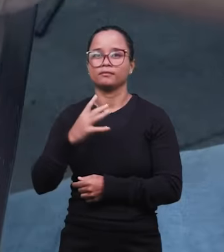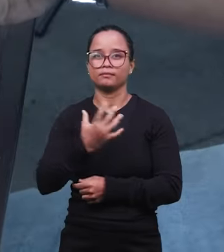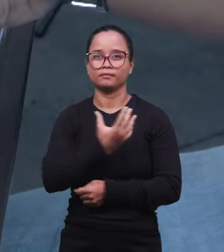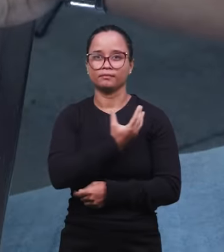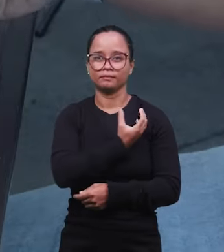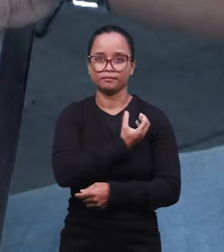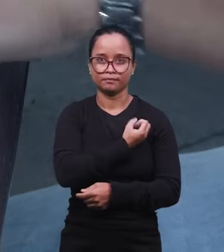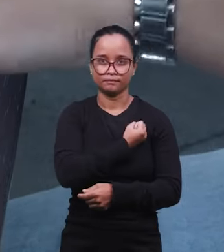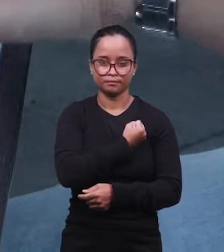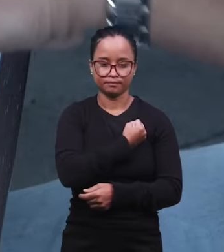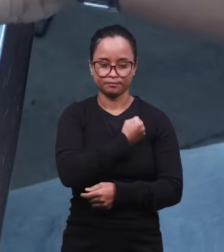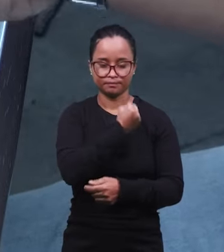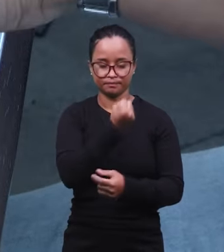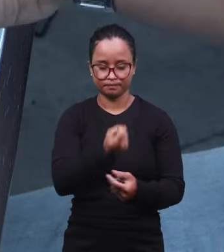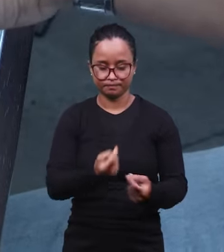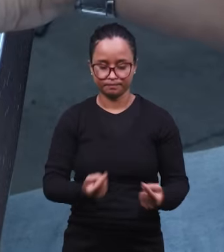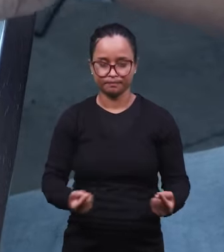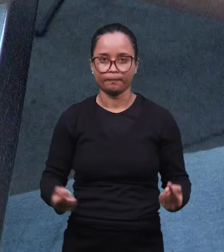demorou a